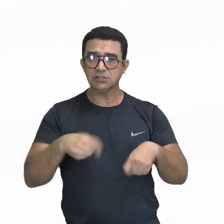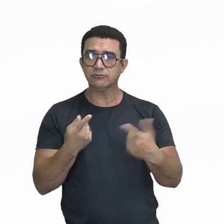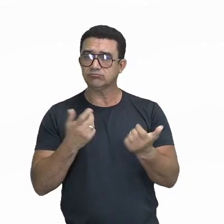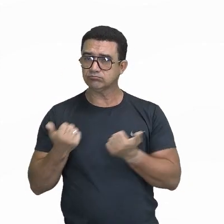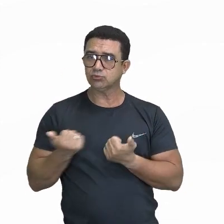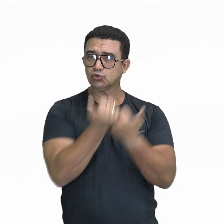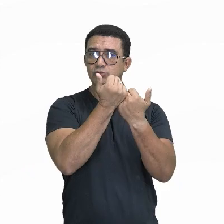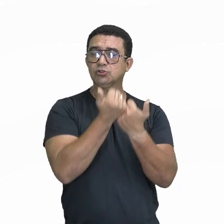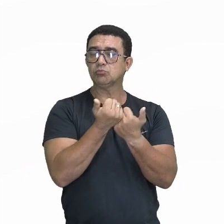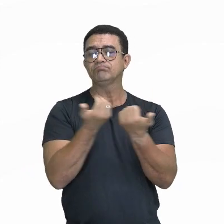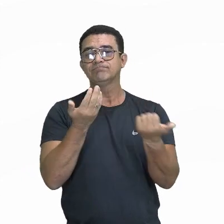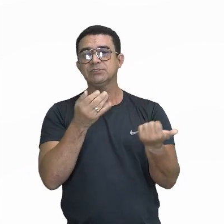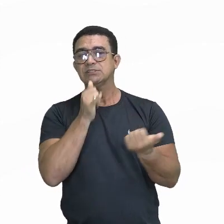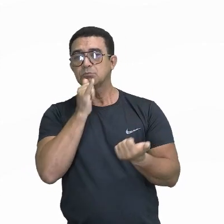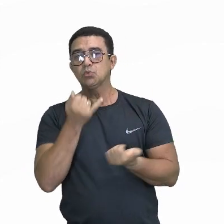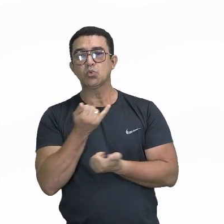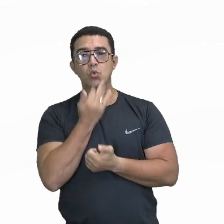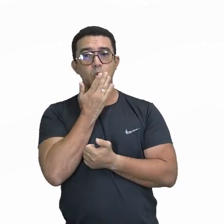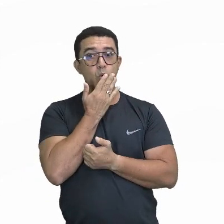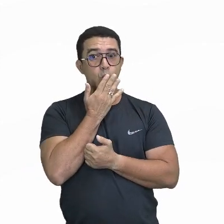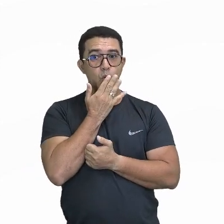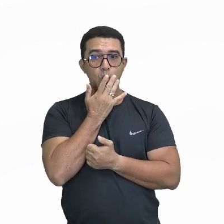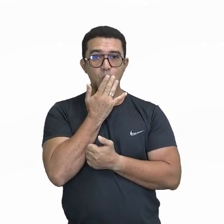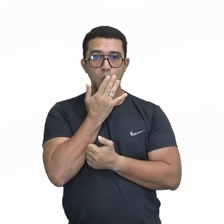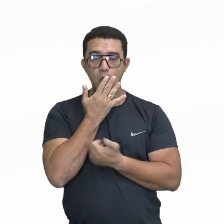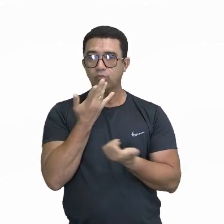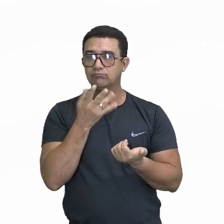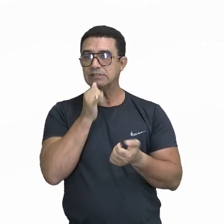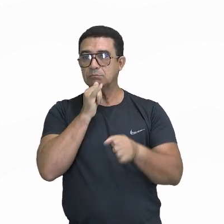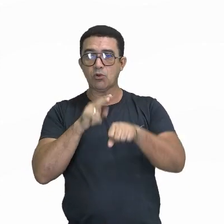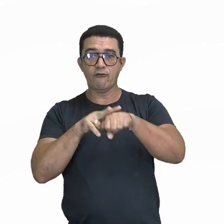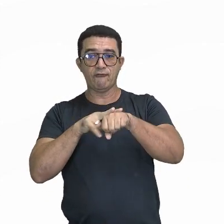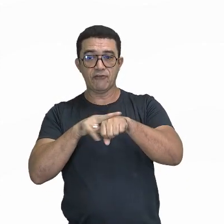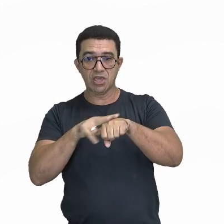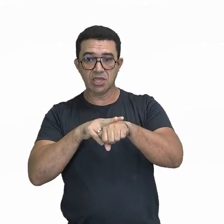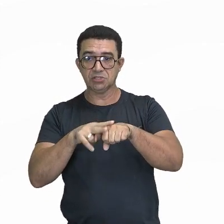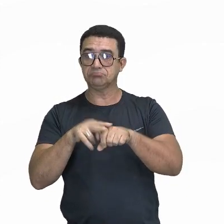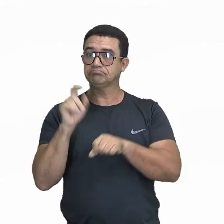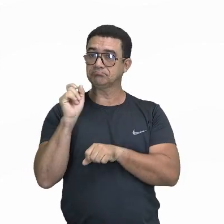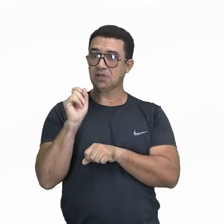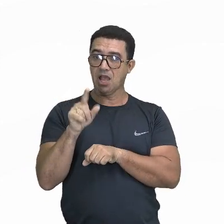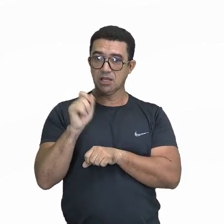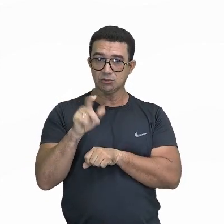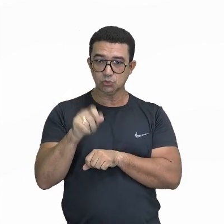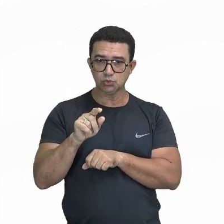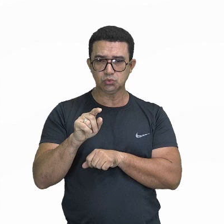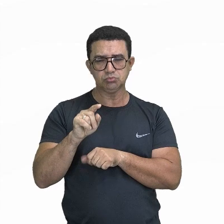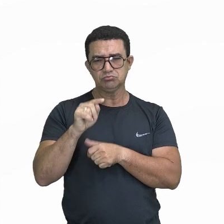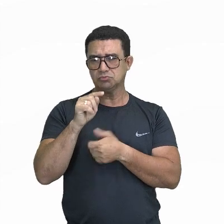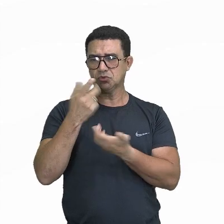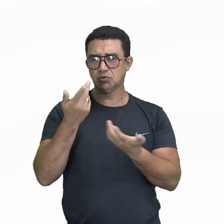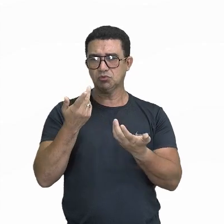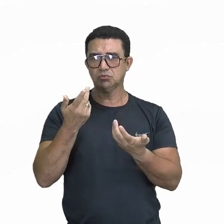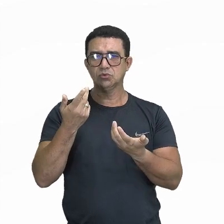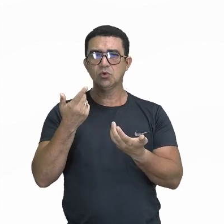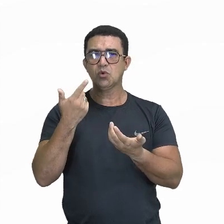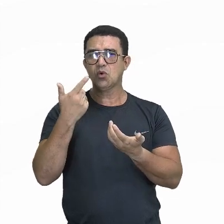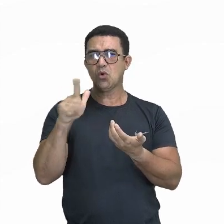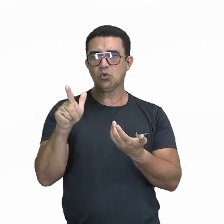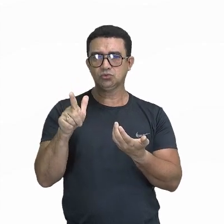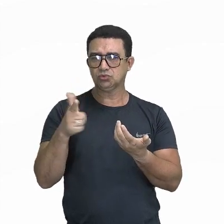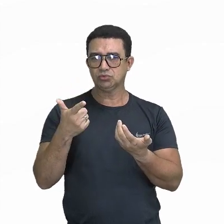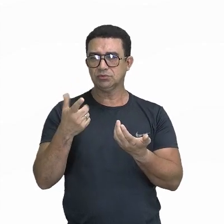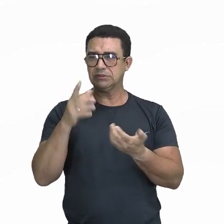substituição de uma cor, no caso, o verde ou o azul, por outra imagem, que pode ser